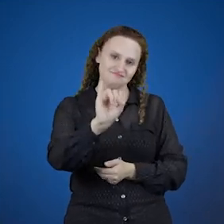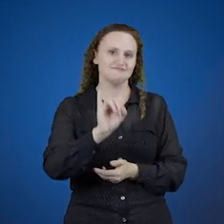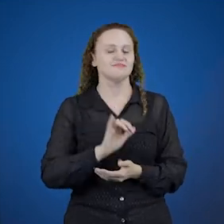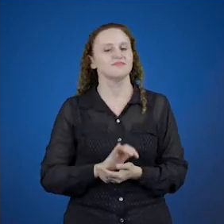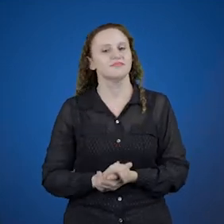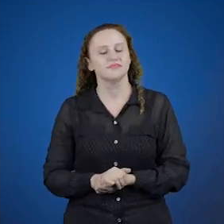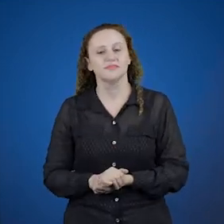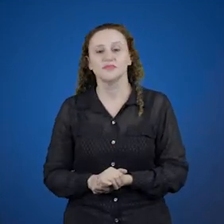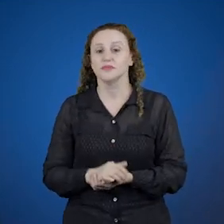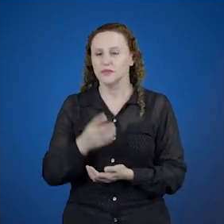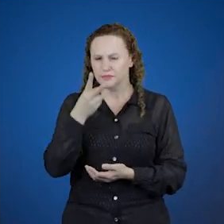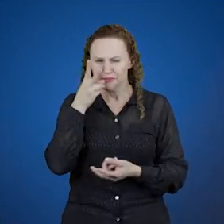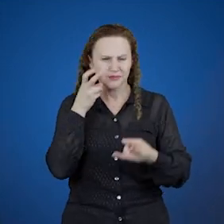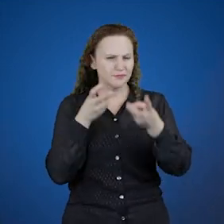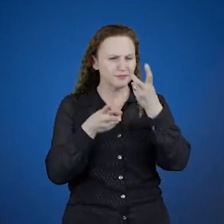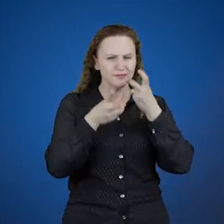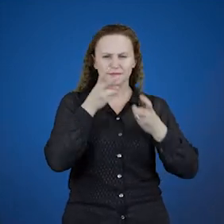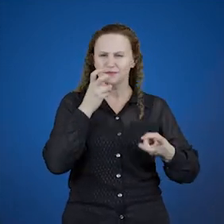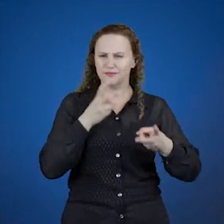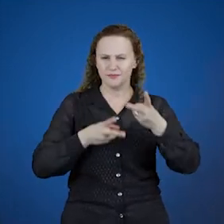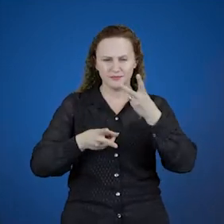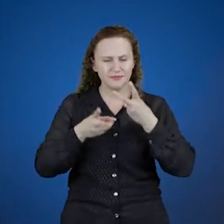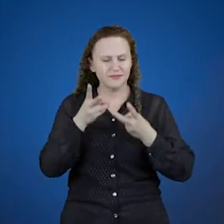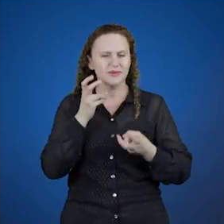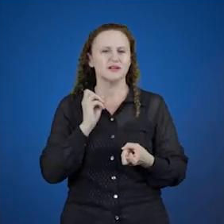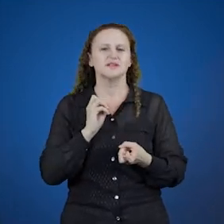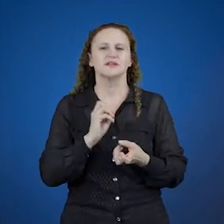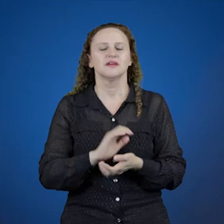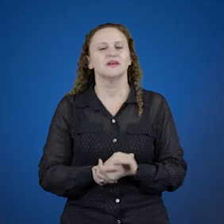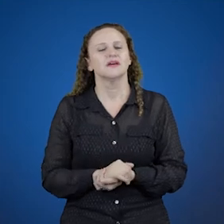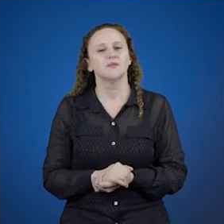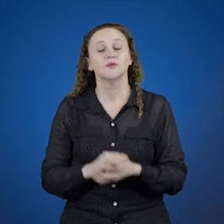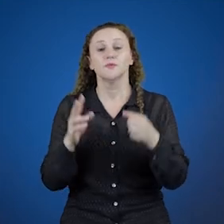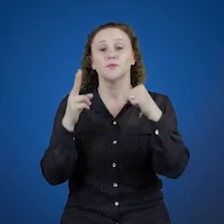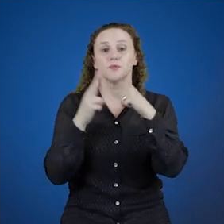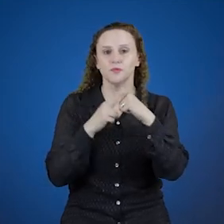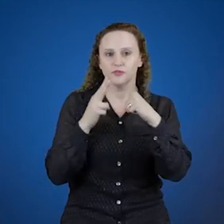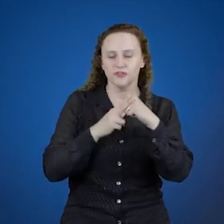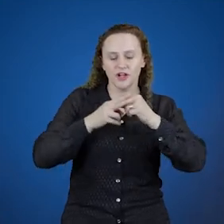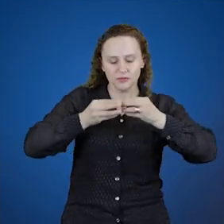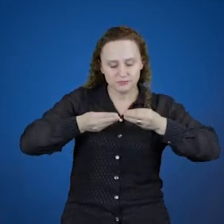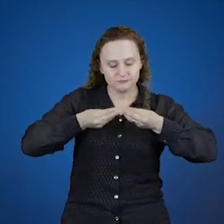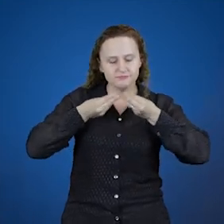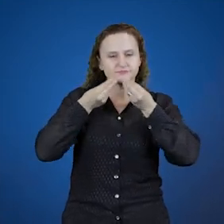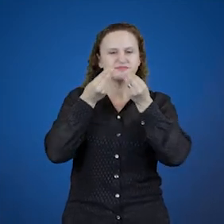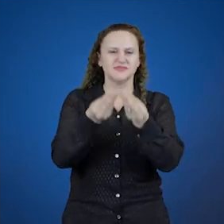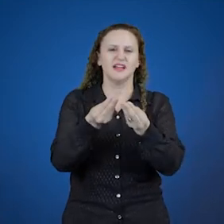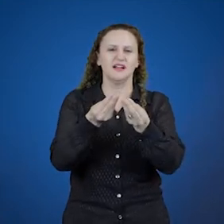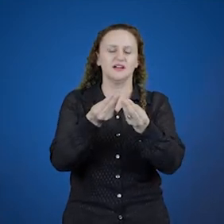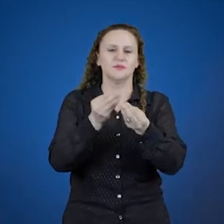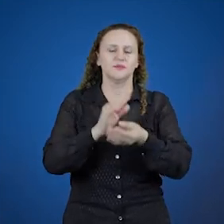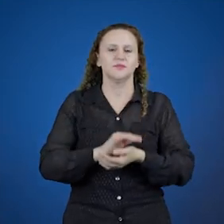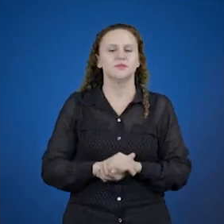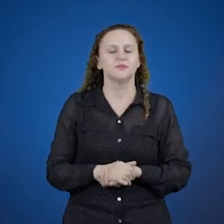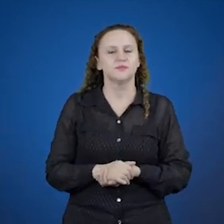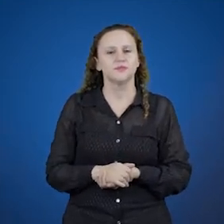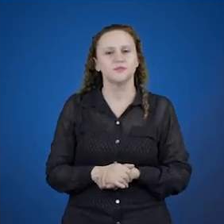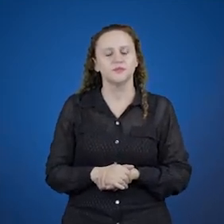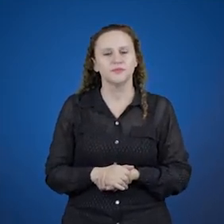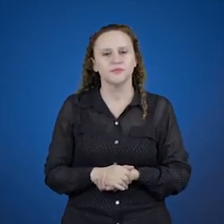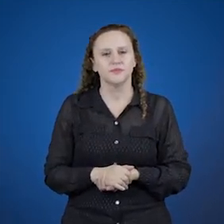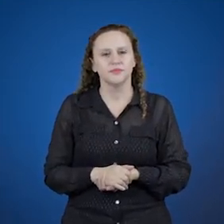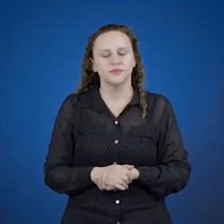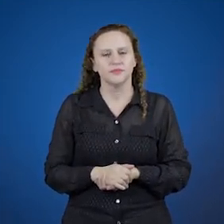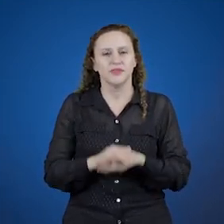nos verbos transitivos diretos e indiretos eu tenho por exemplo o verbo doar dar